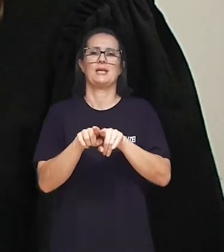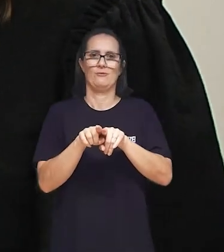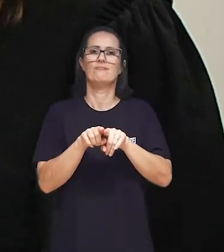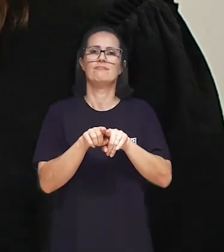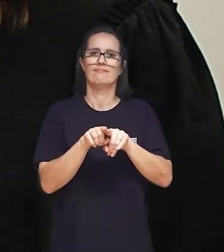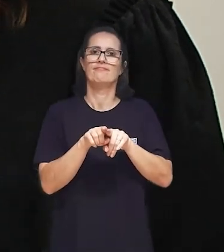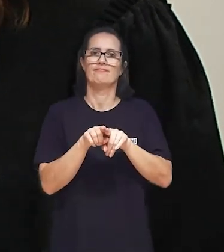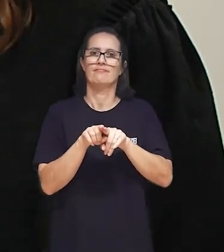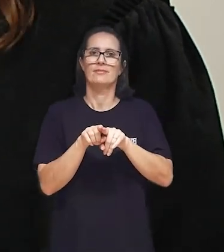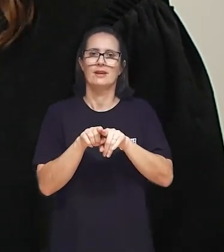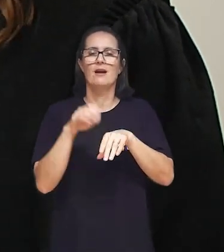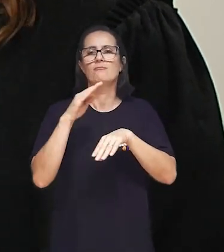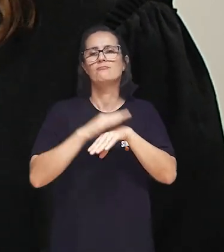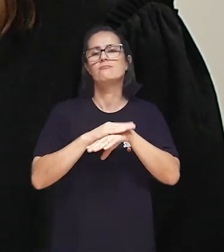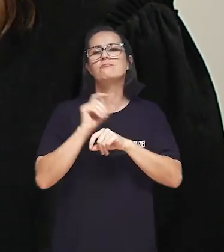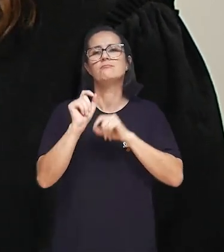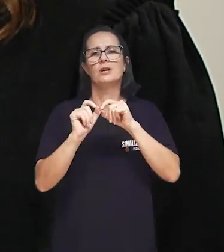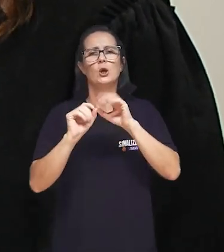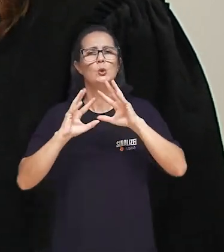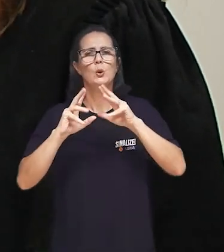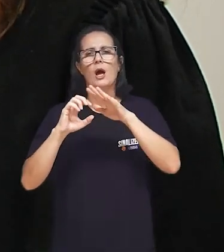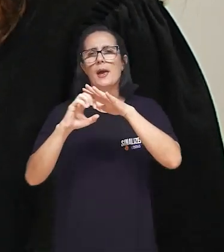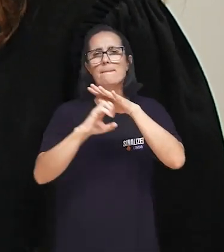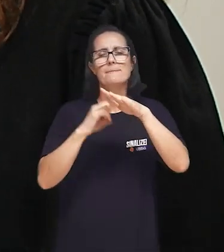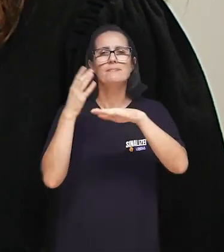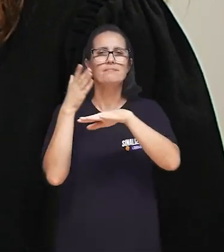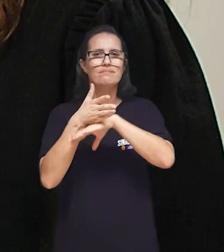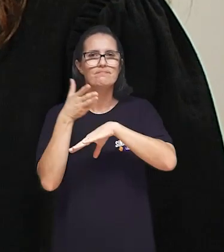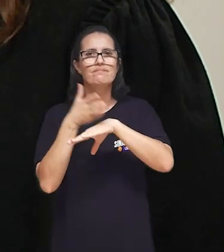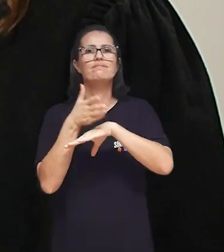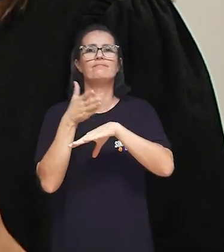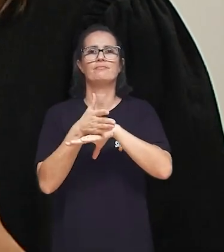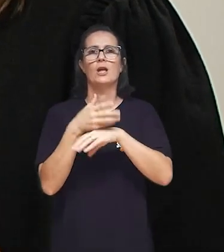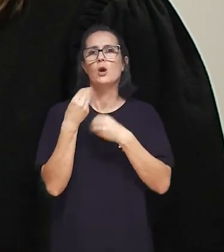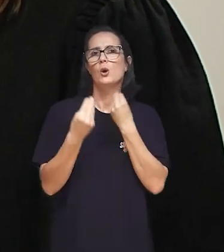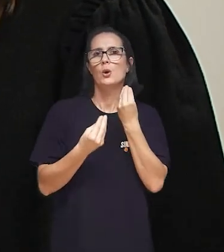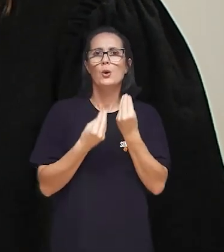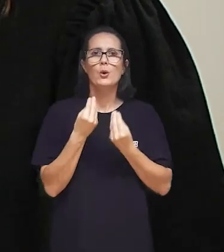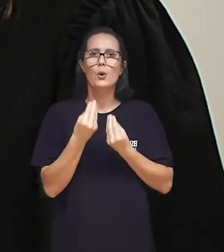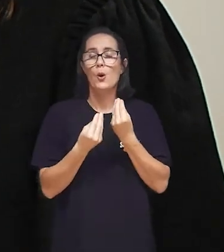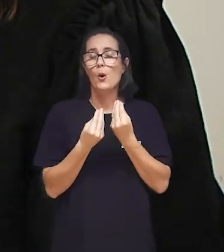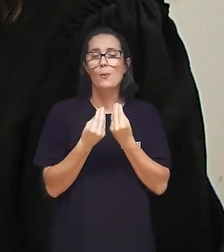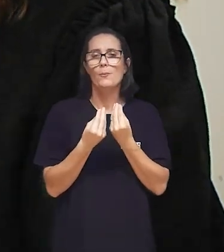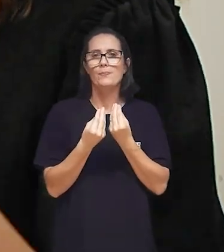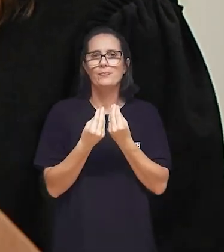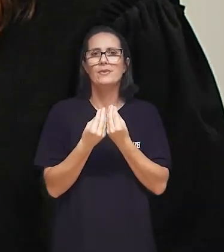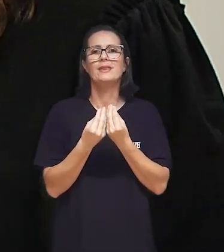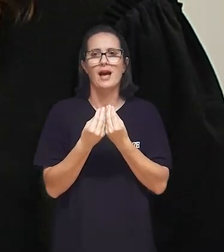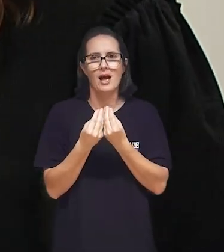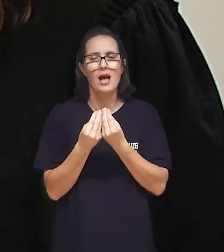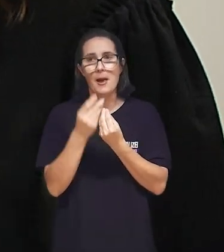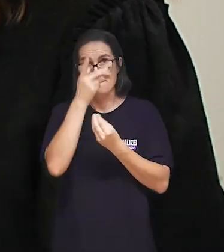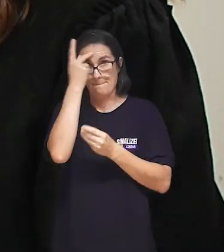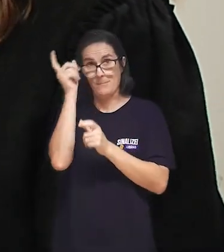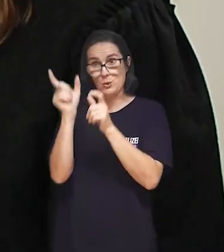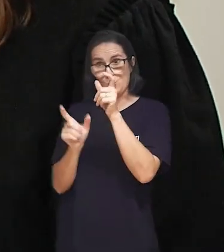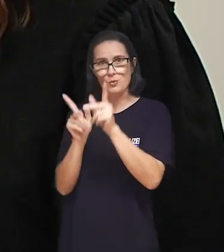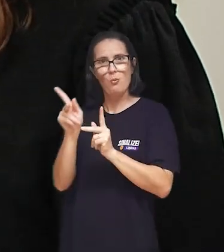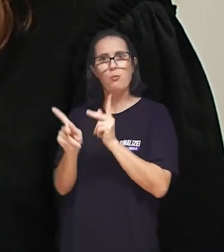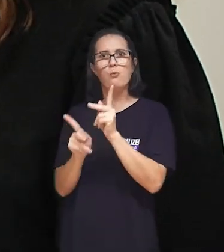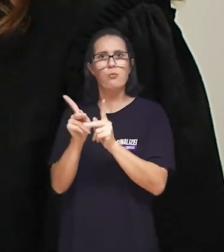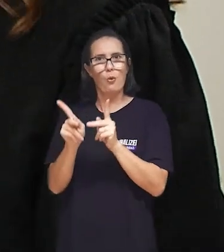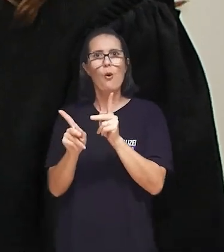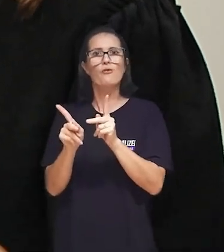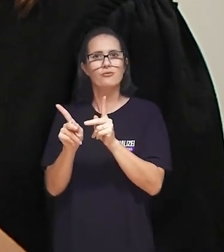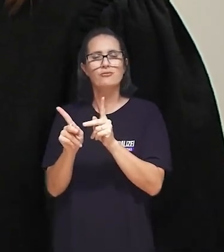envolvimento das empresas e como acontece com a população e com os doadores daqui de